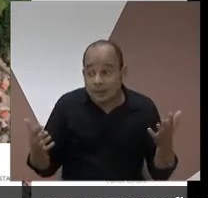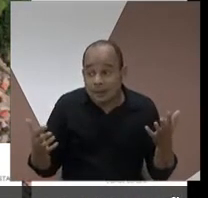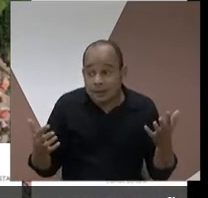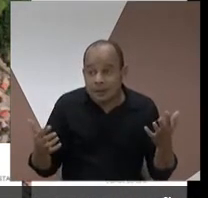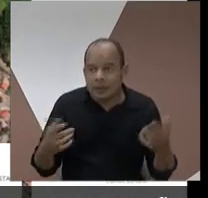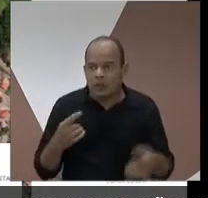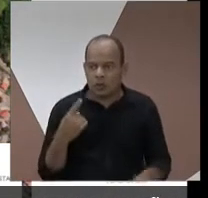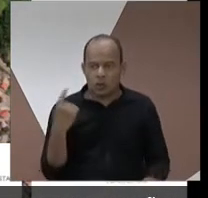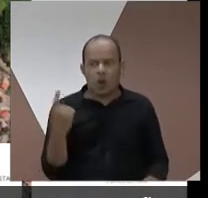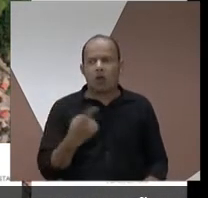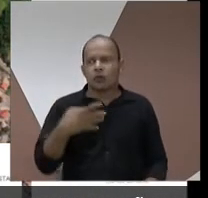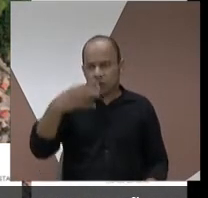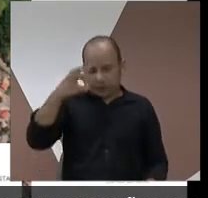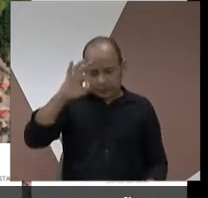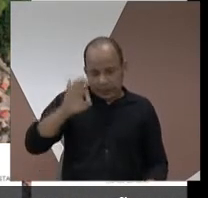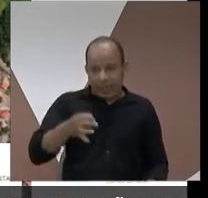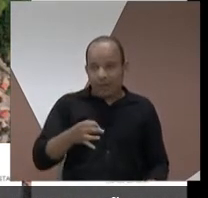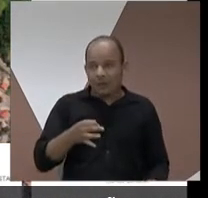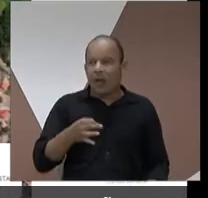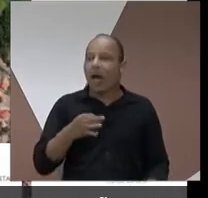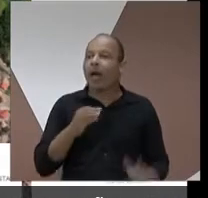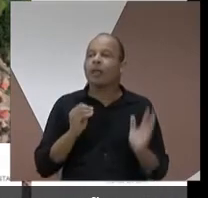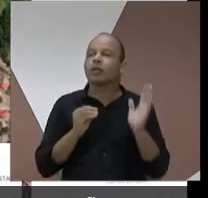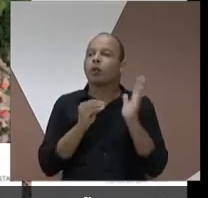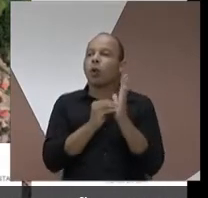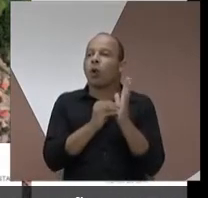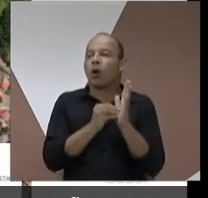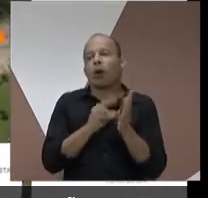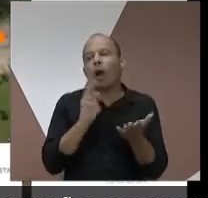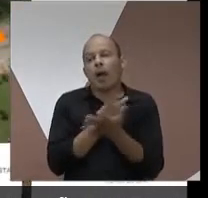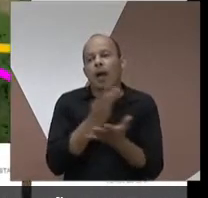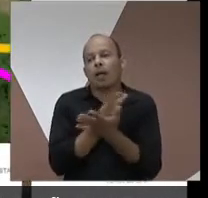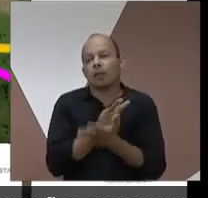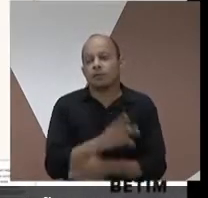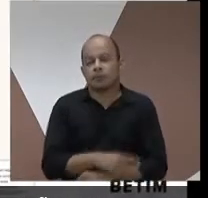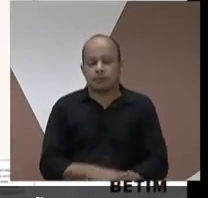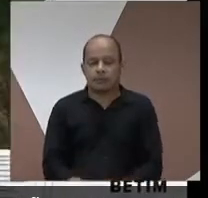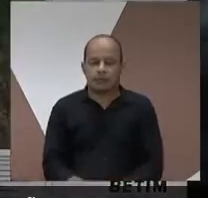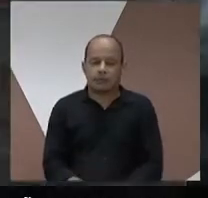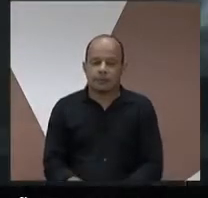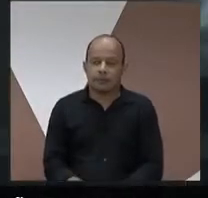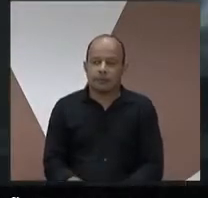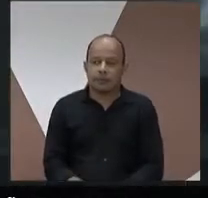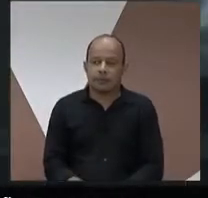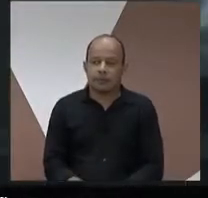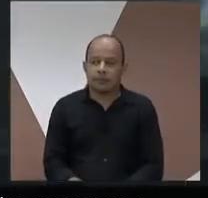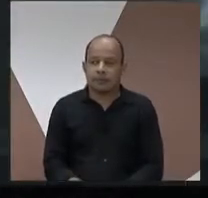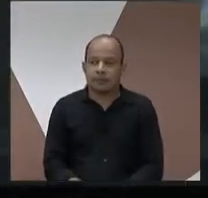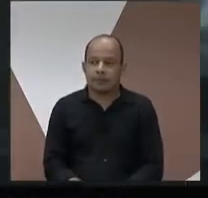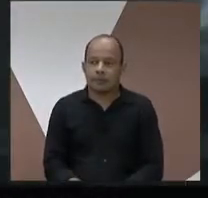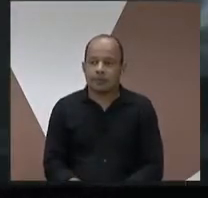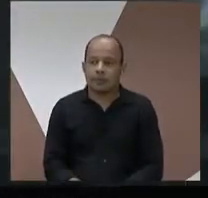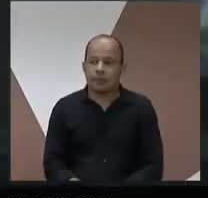correto. Eles colocam um errado. Esse estudo aqui foi